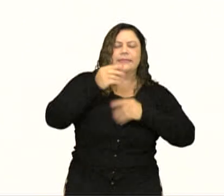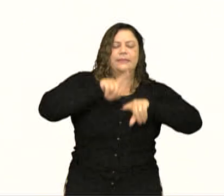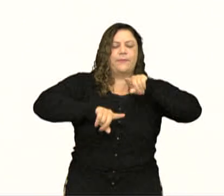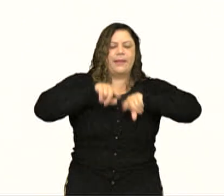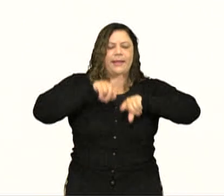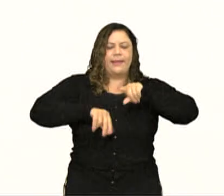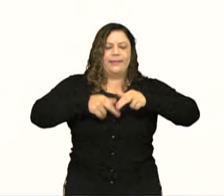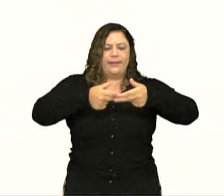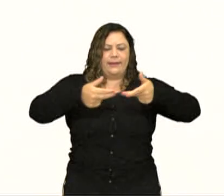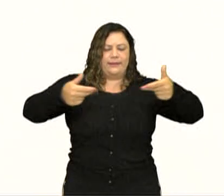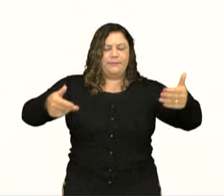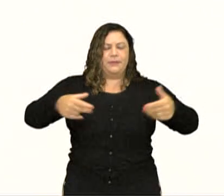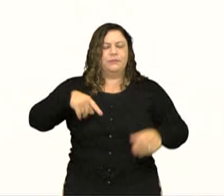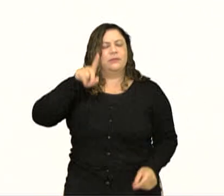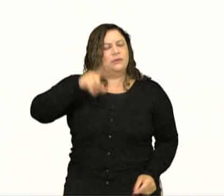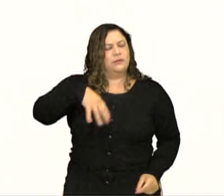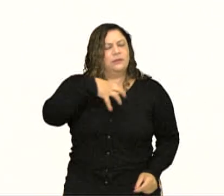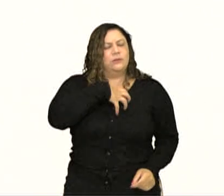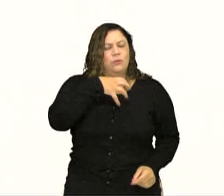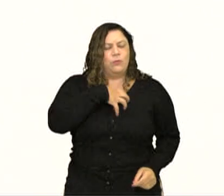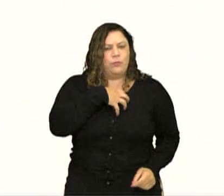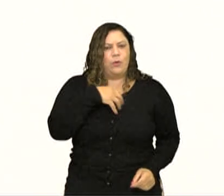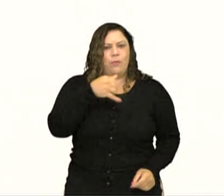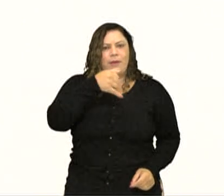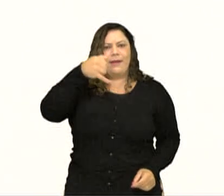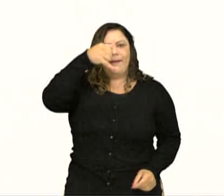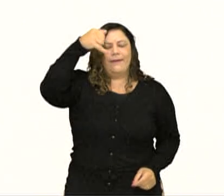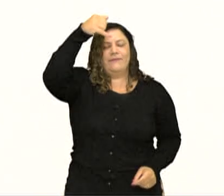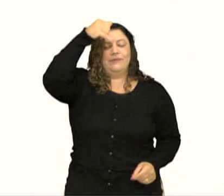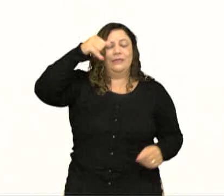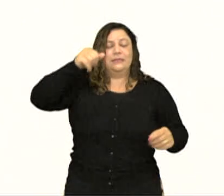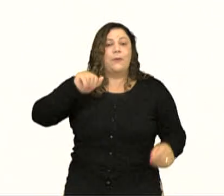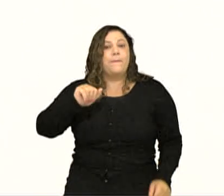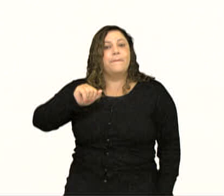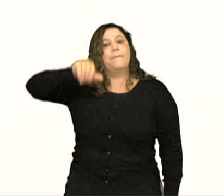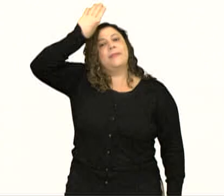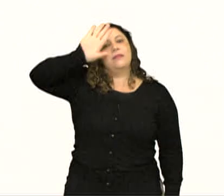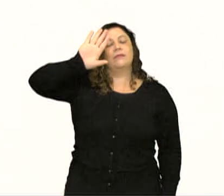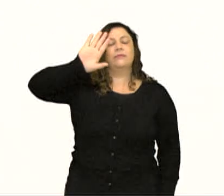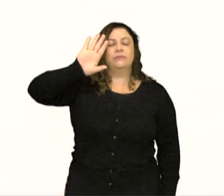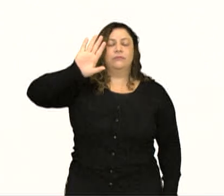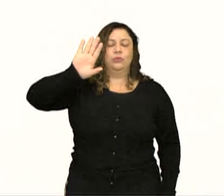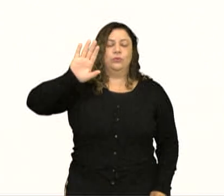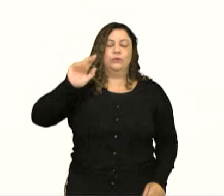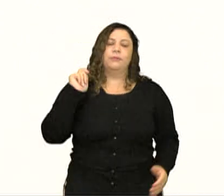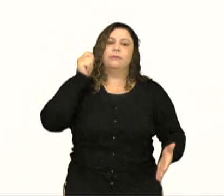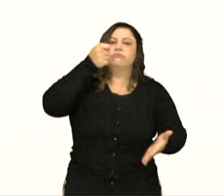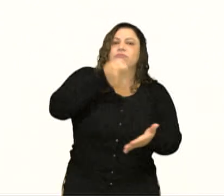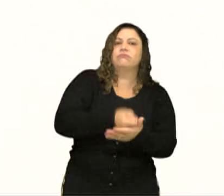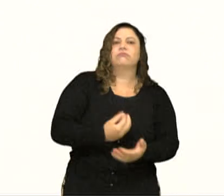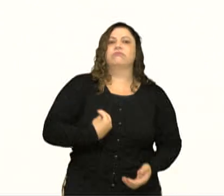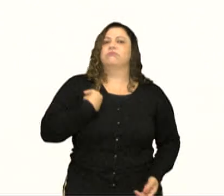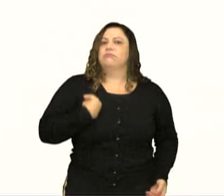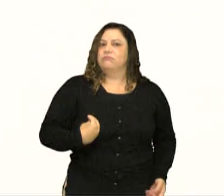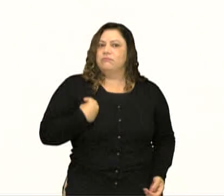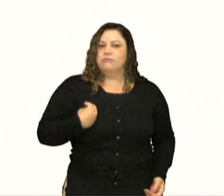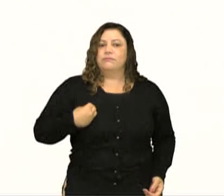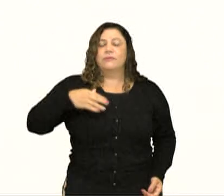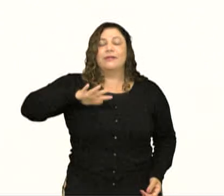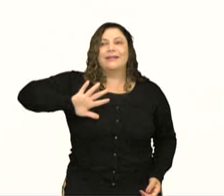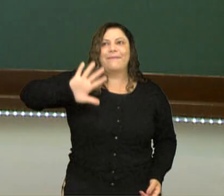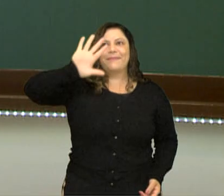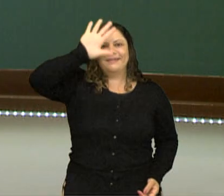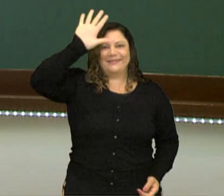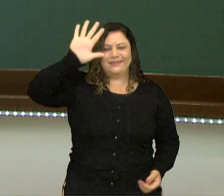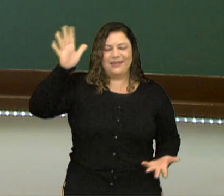Dessa forma, força a inflação e aumento do custo de vida. Então, com essas mudanças